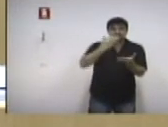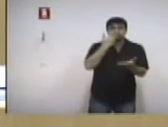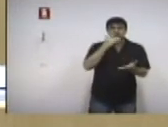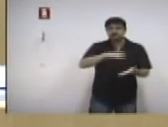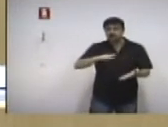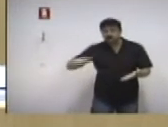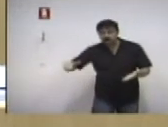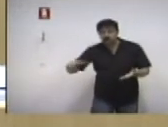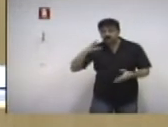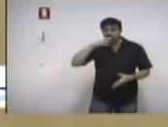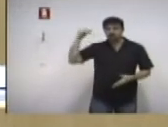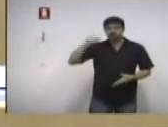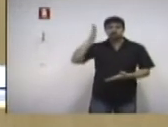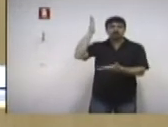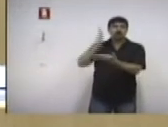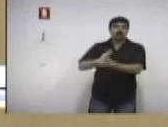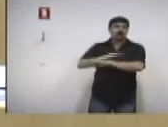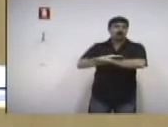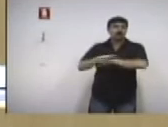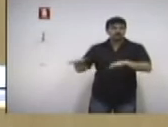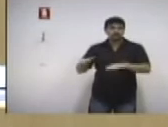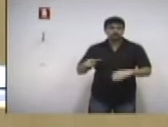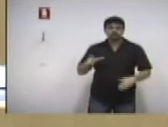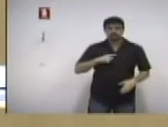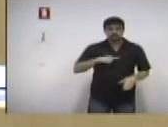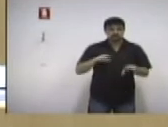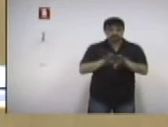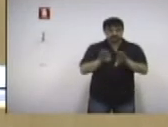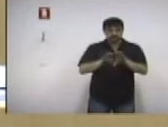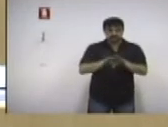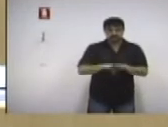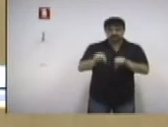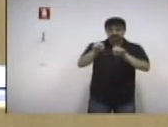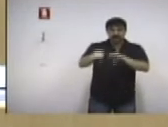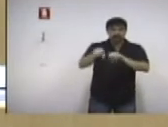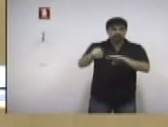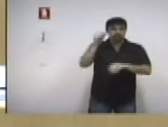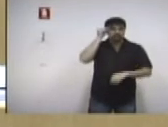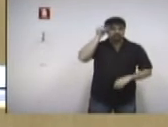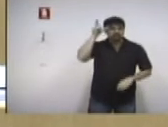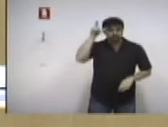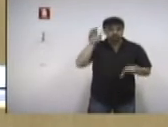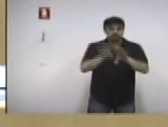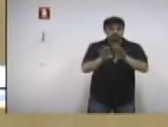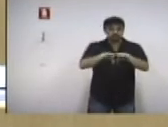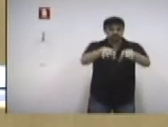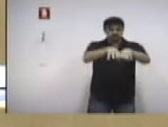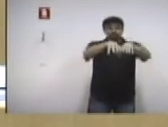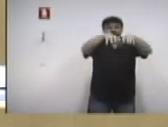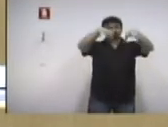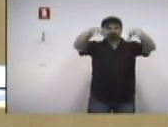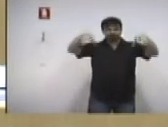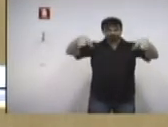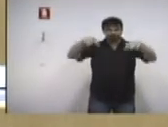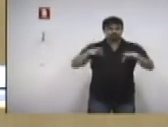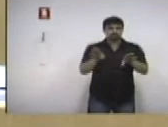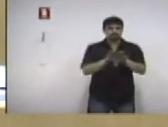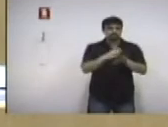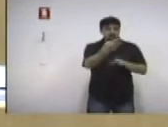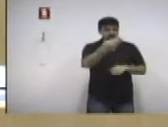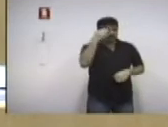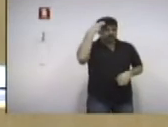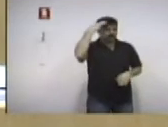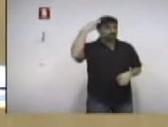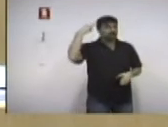Adolescente Como foi o caso lembramento da Secretaria de Educação e Cultura que Inclusive a colega vereadora ciléia